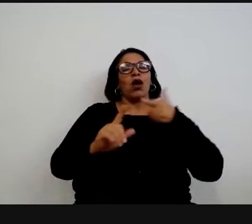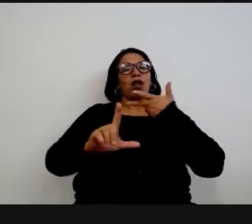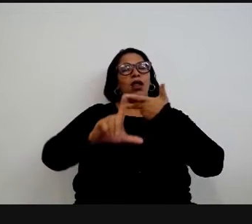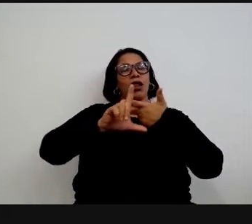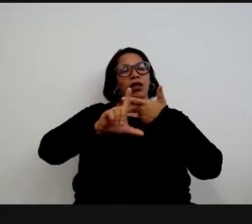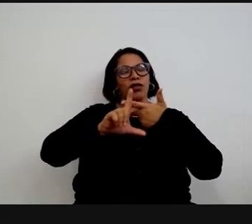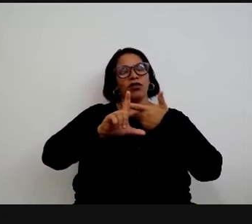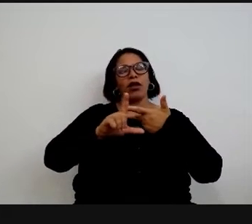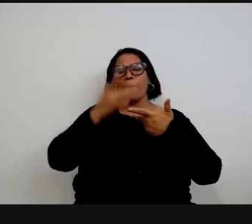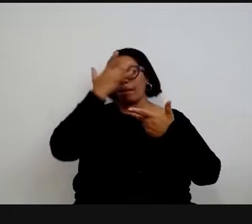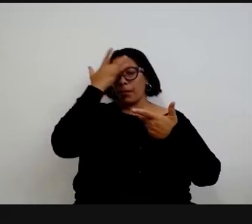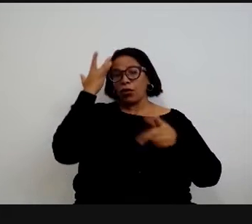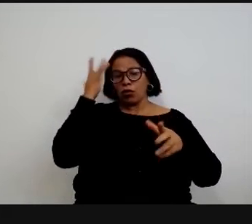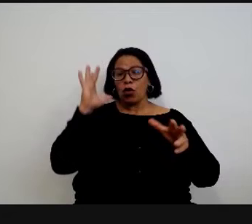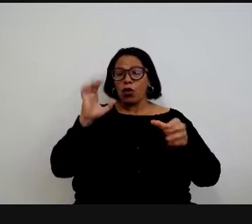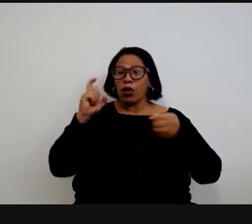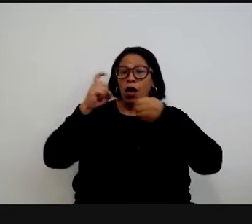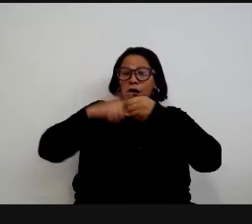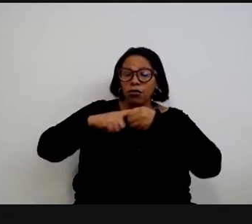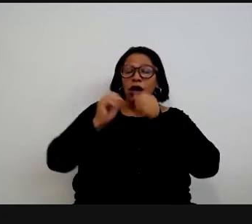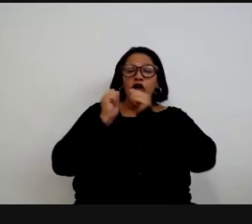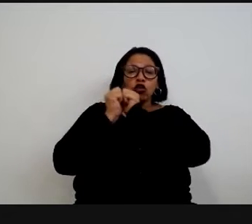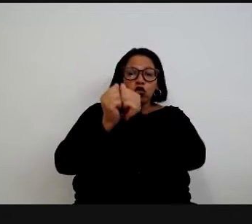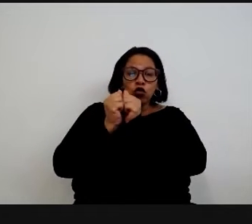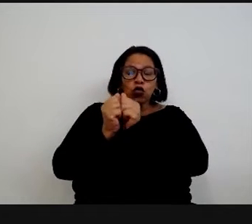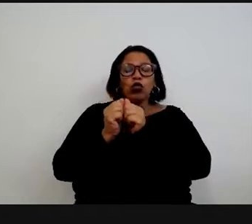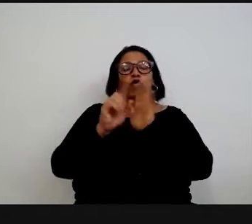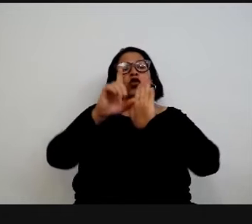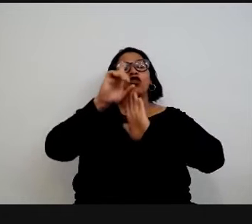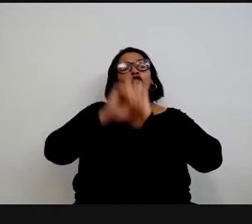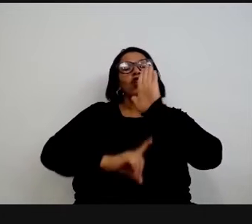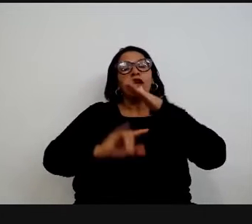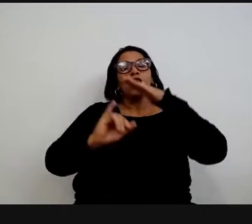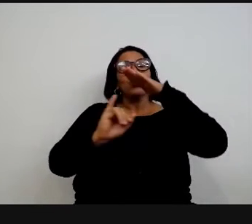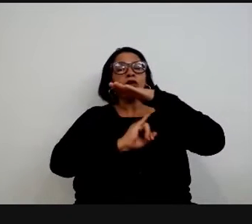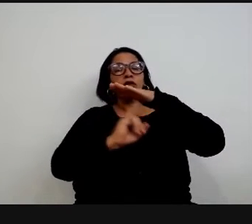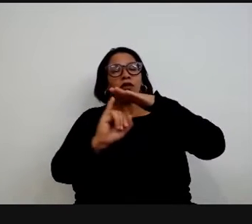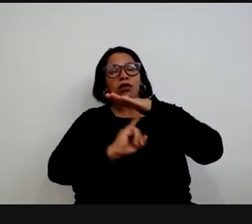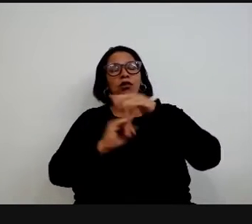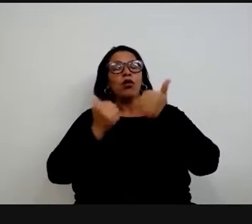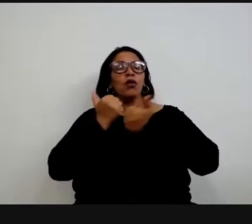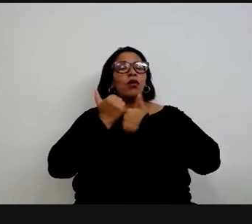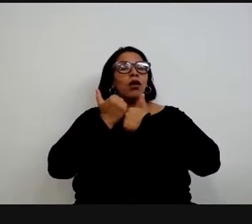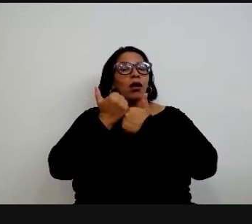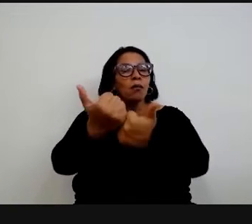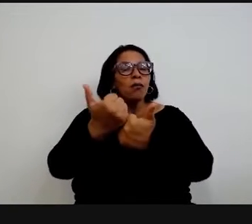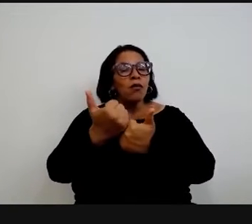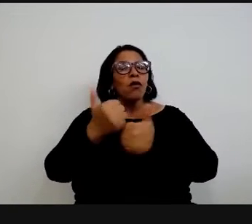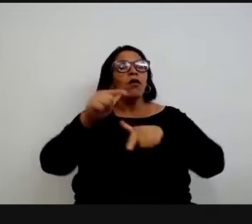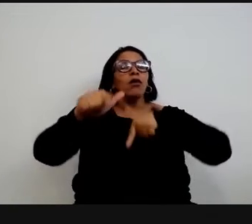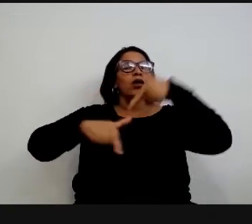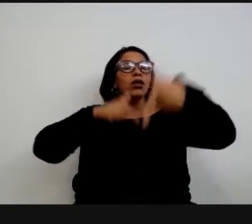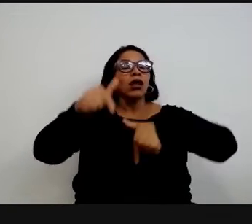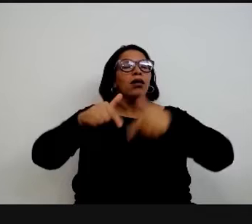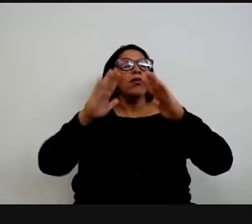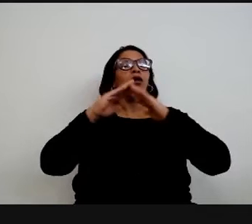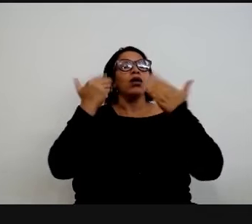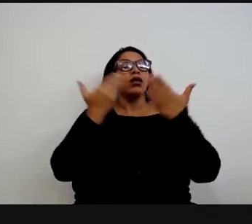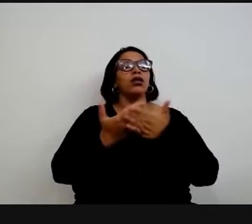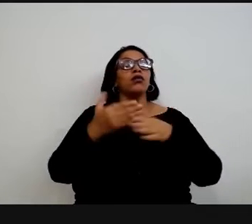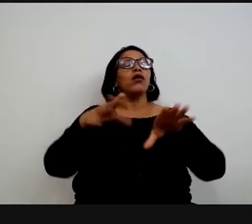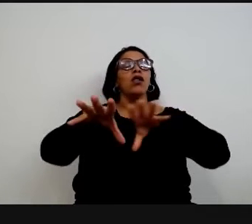Barbosa e Ana Botelho, grandes parceiros e dirigentes de entidades que muito apoiam e contribuem com